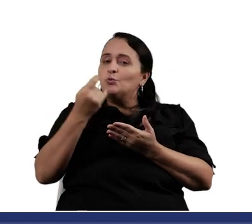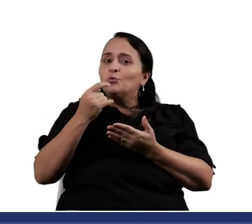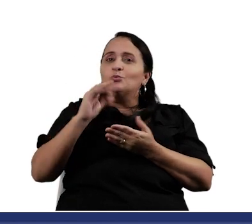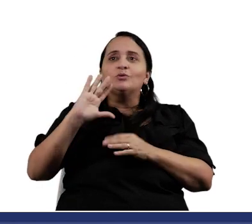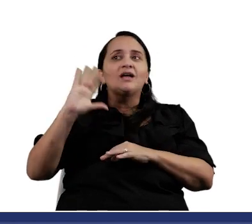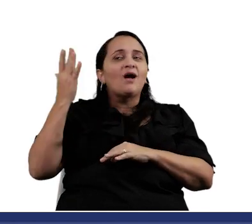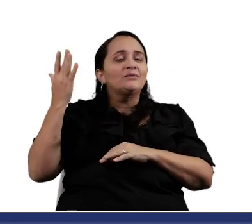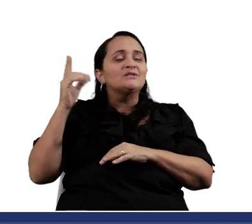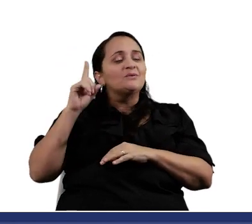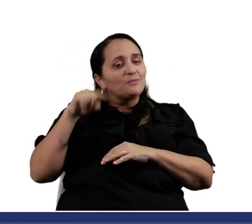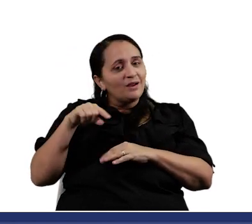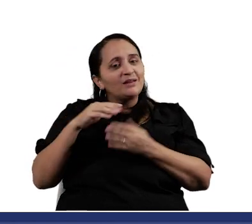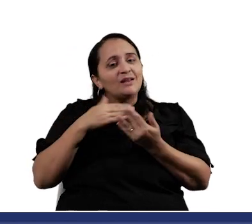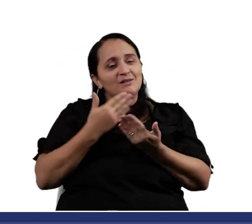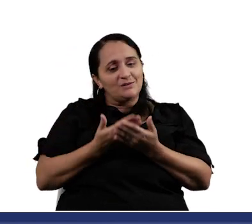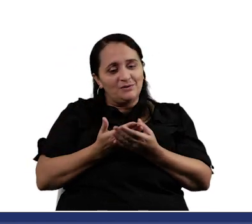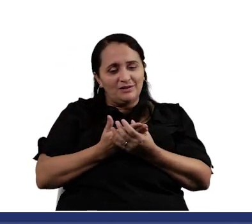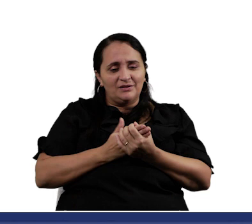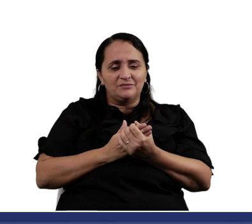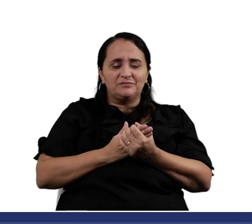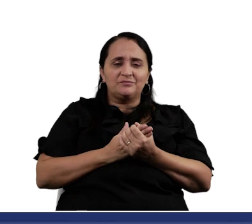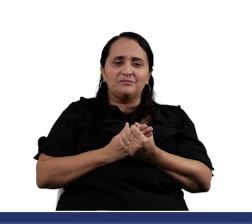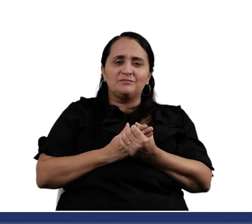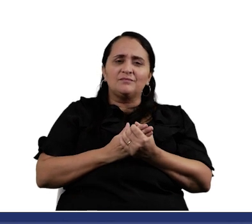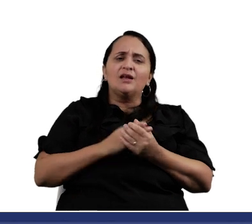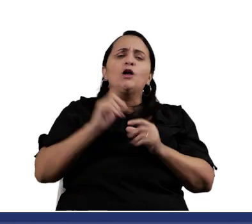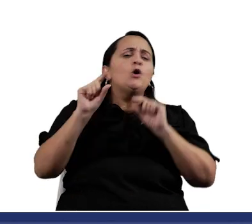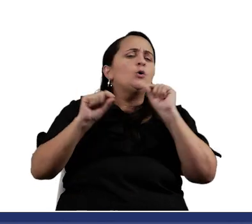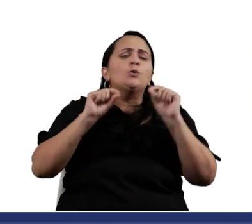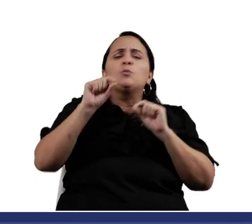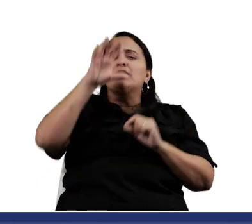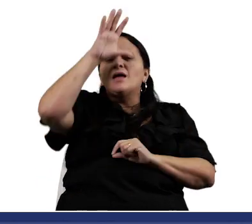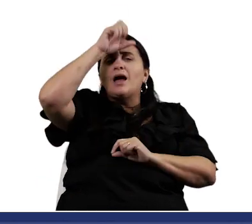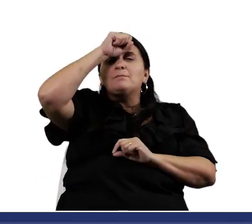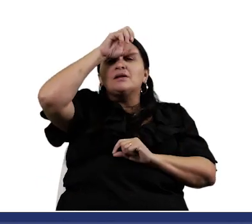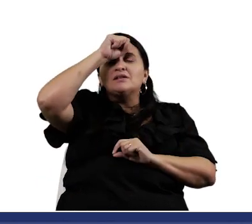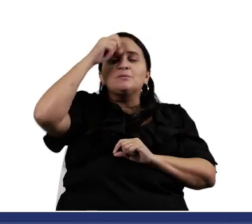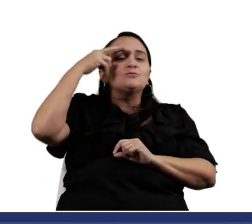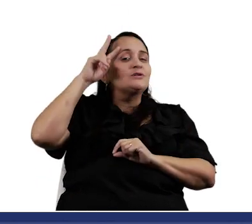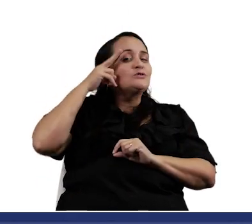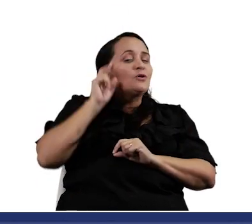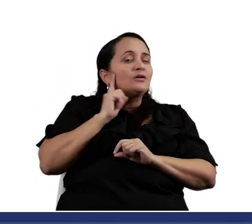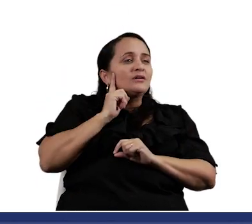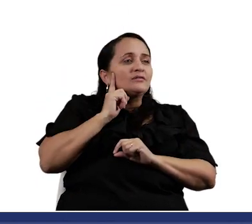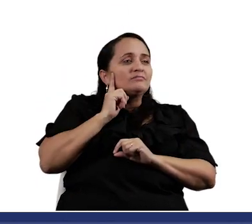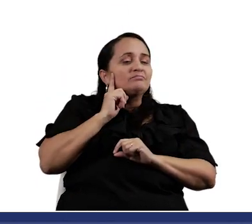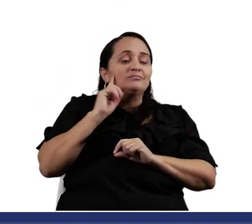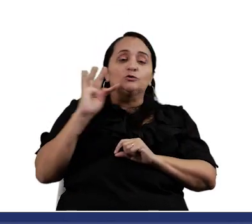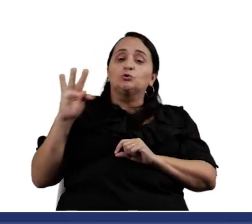aconteceu na escola. E o que nós aprendemos com essa história, gente? Olha lá. Que